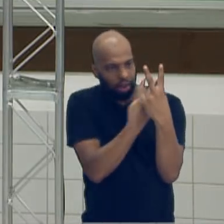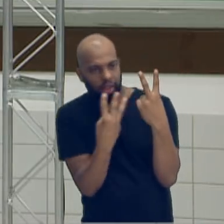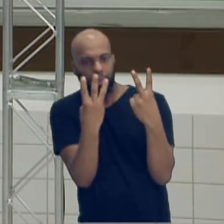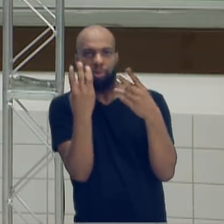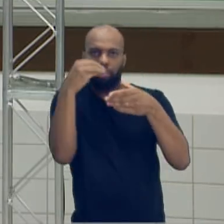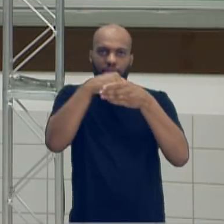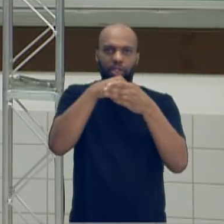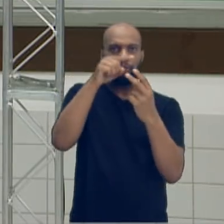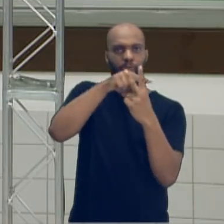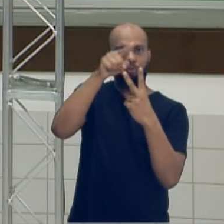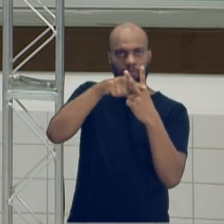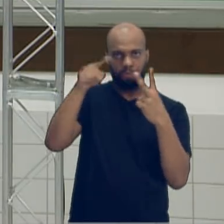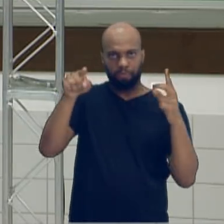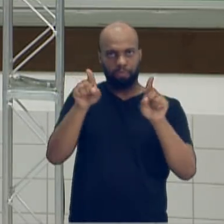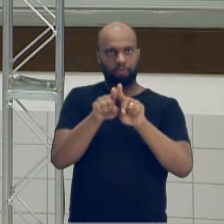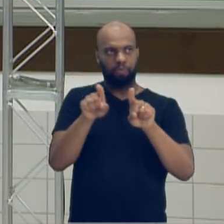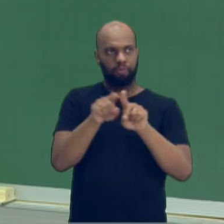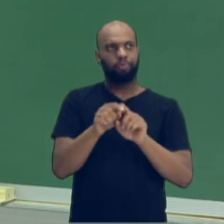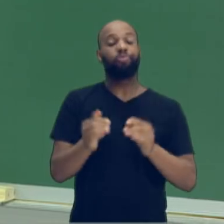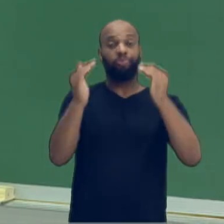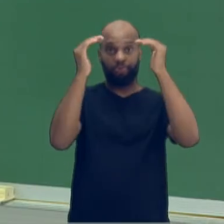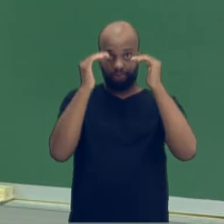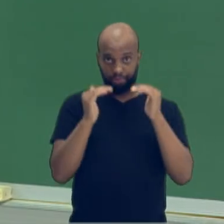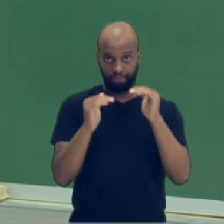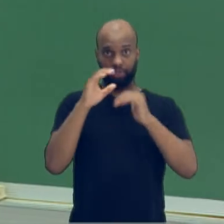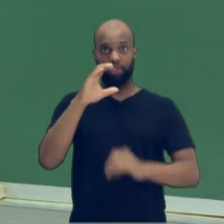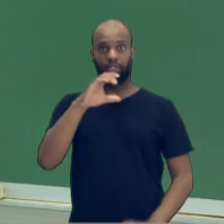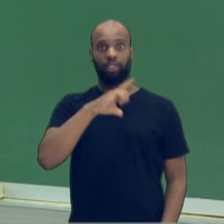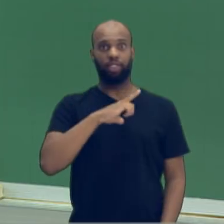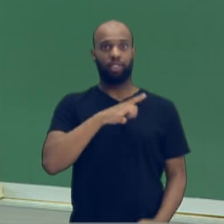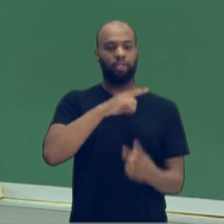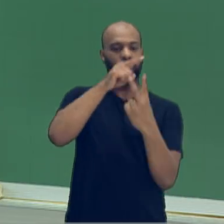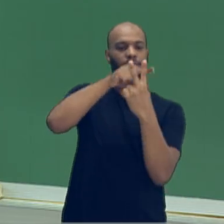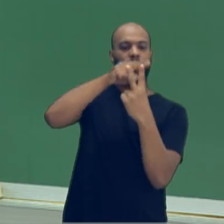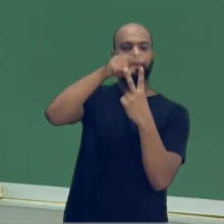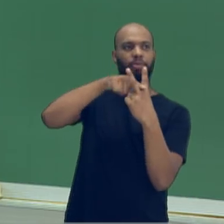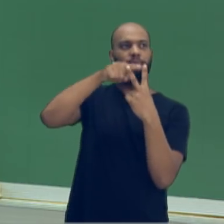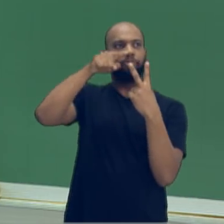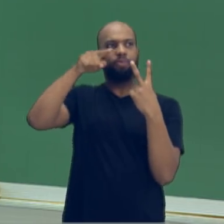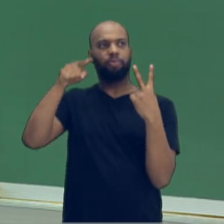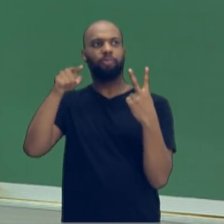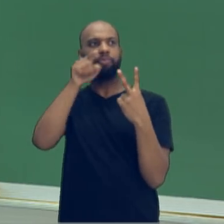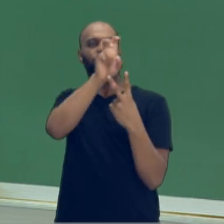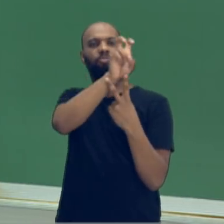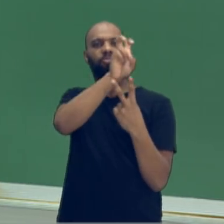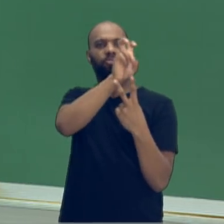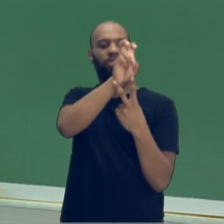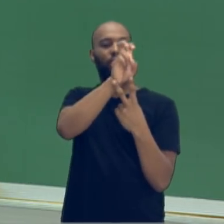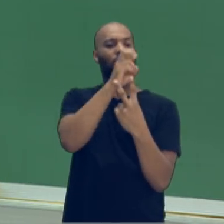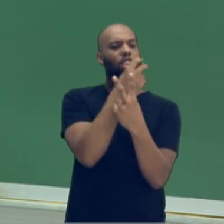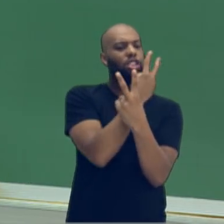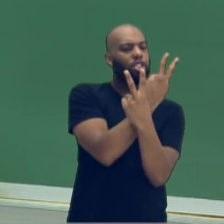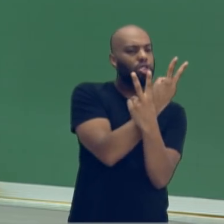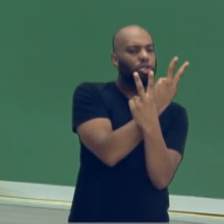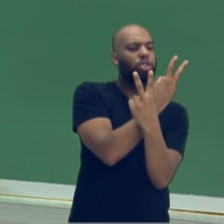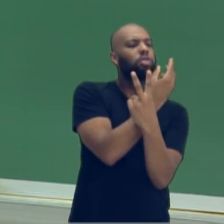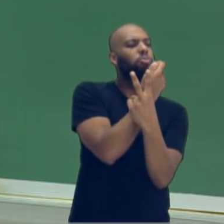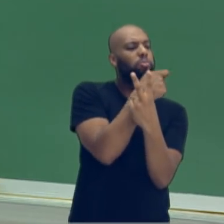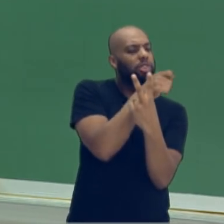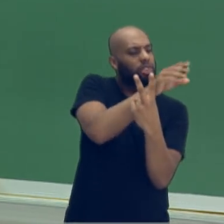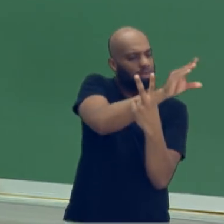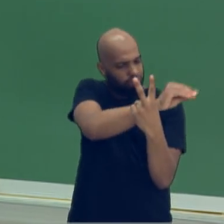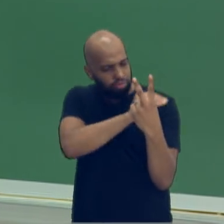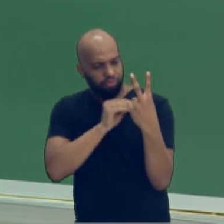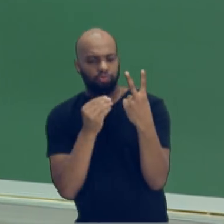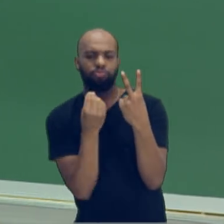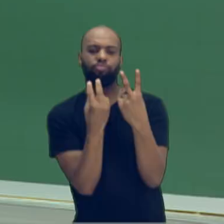radicando. Nós temos aqui uma raiz quinta, né? Então é o número 2, que é o fator externo, eu vou introduzir neste radical.